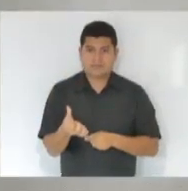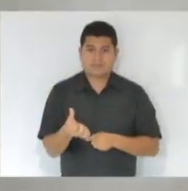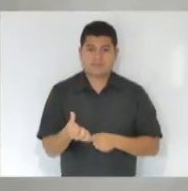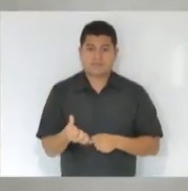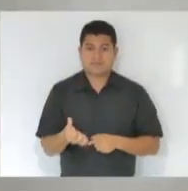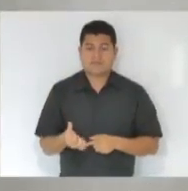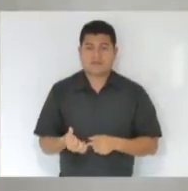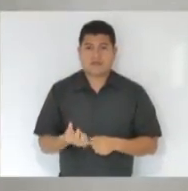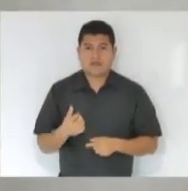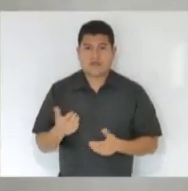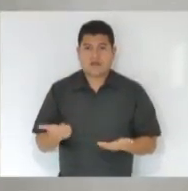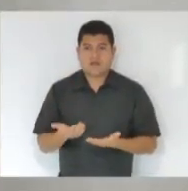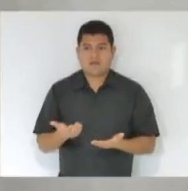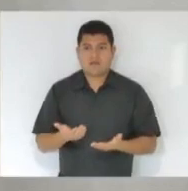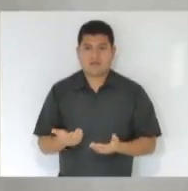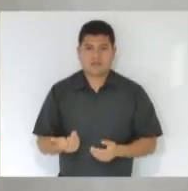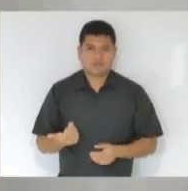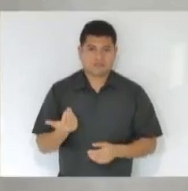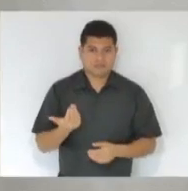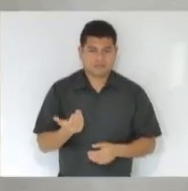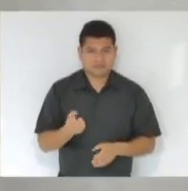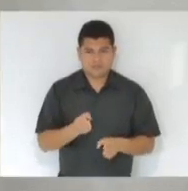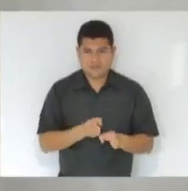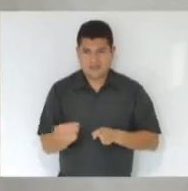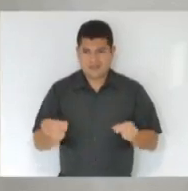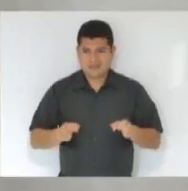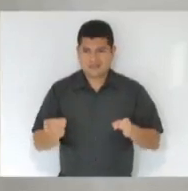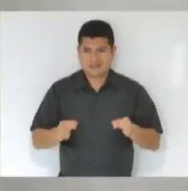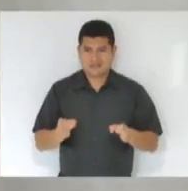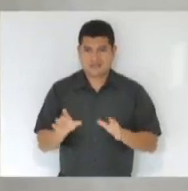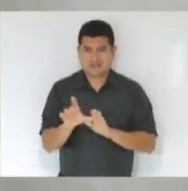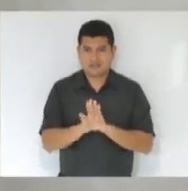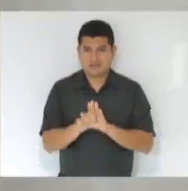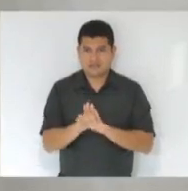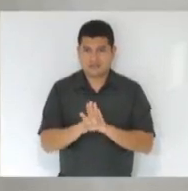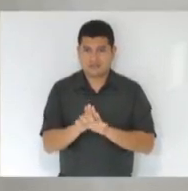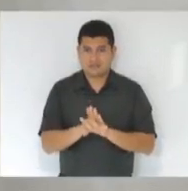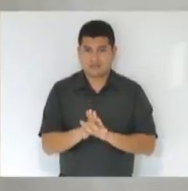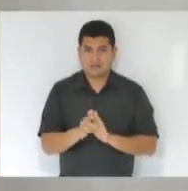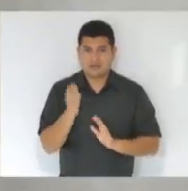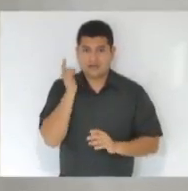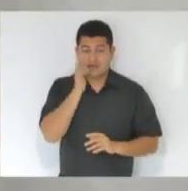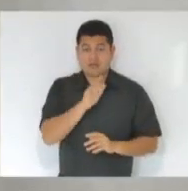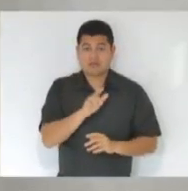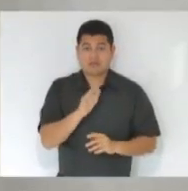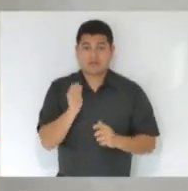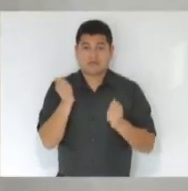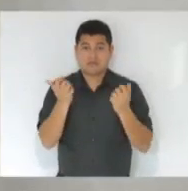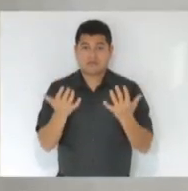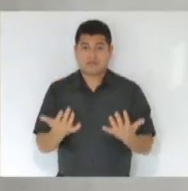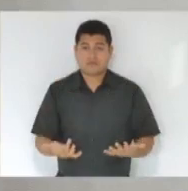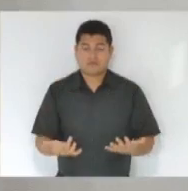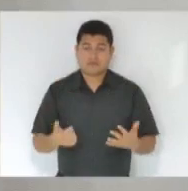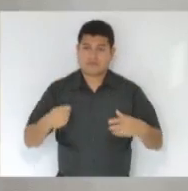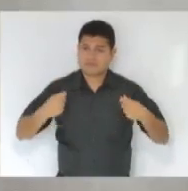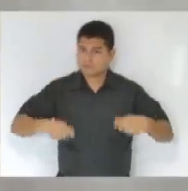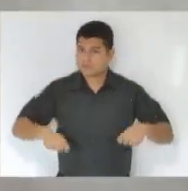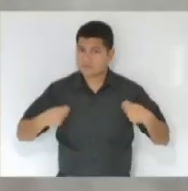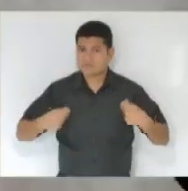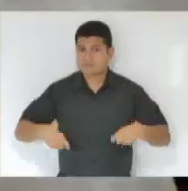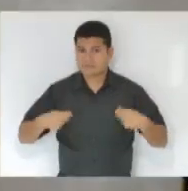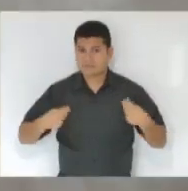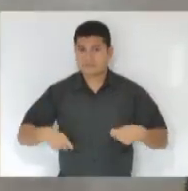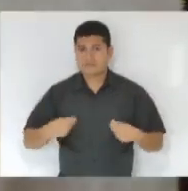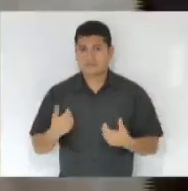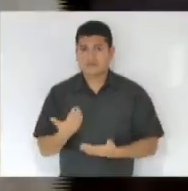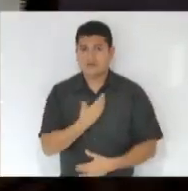da atual legislatura, para recuperar aqui na tribuna a necessidade de que o governo